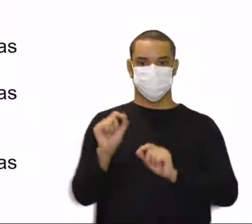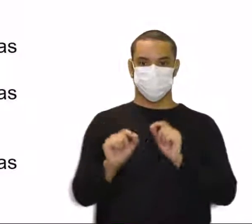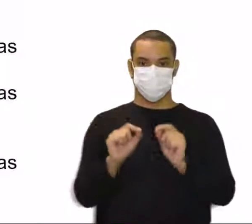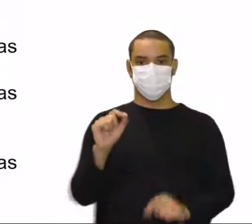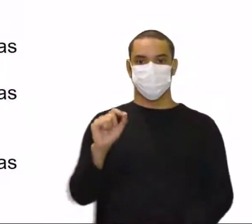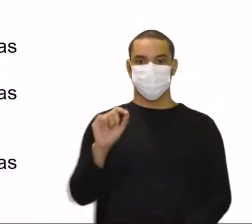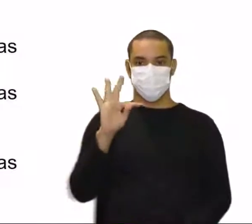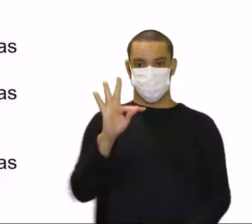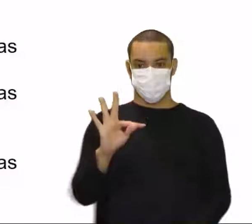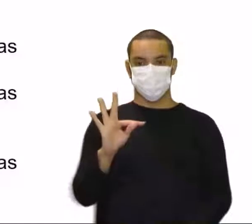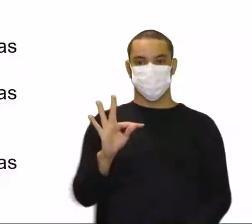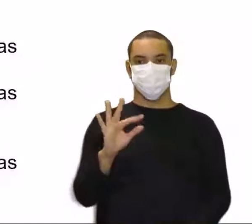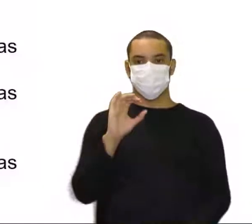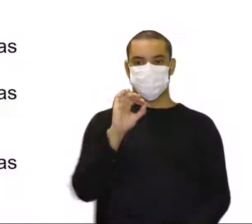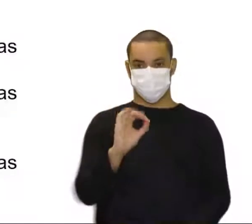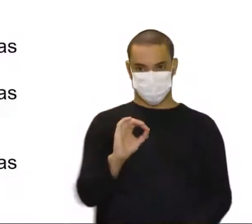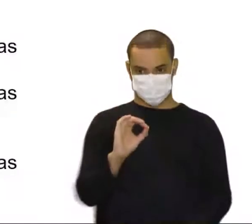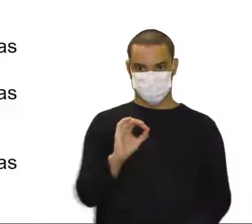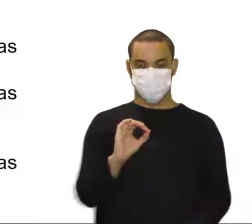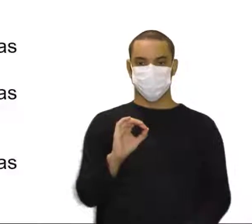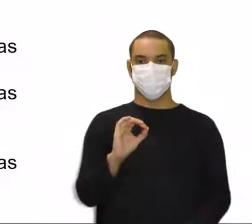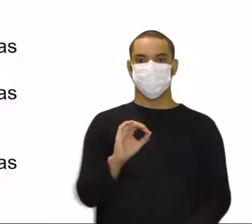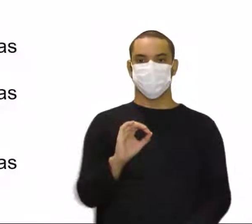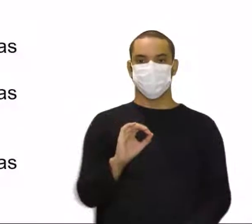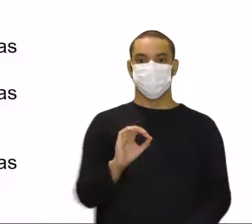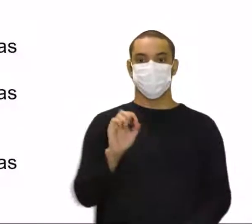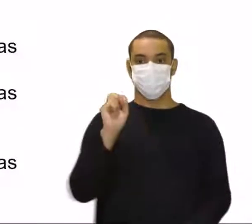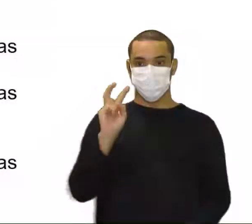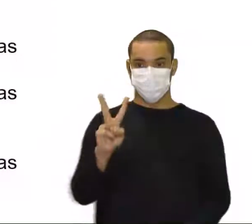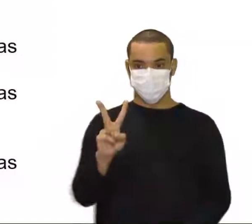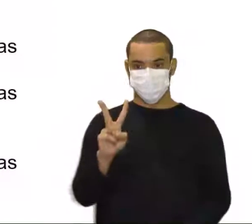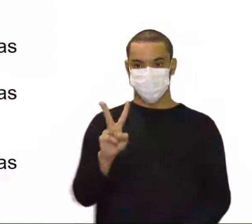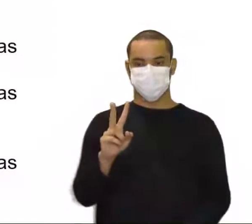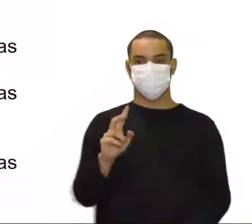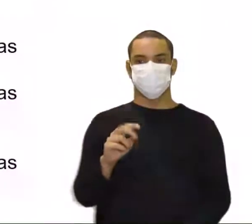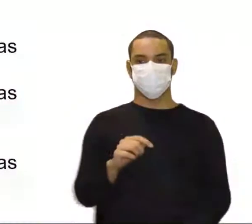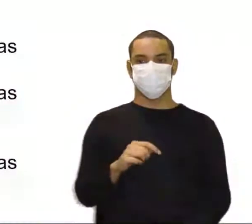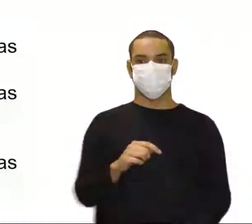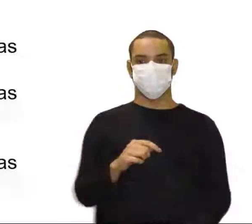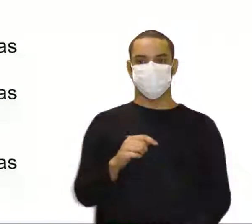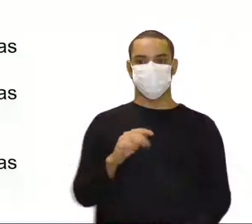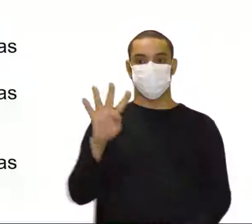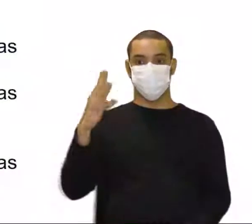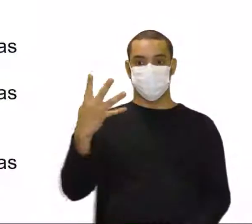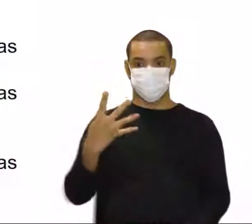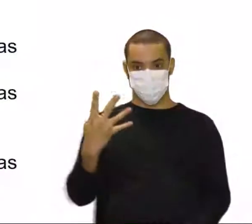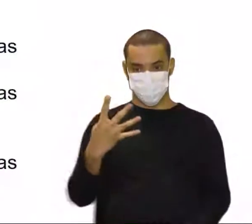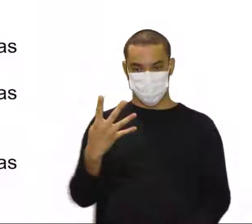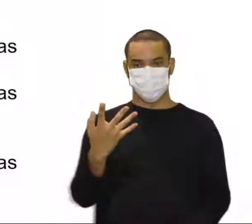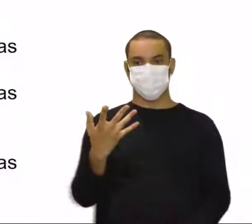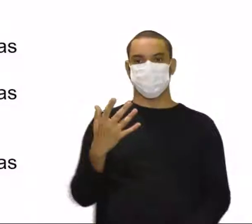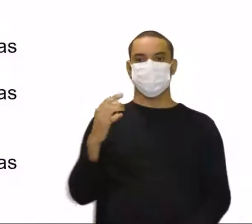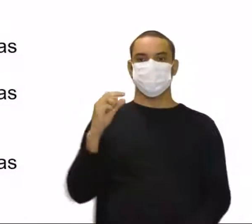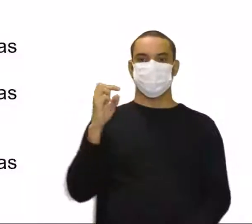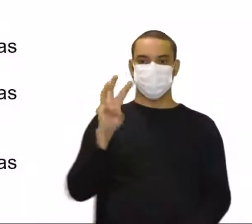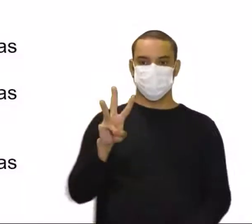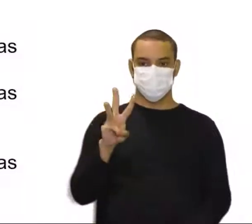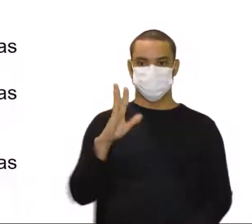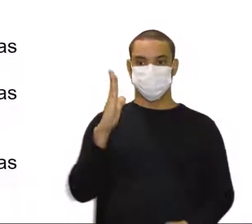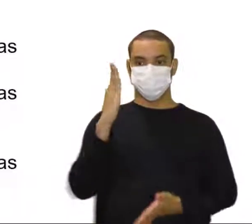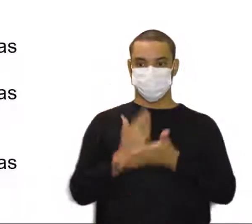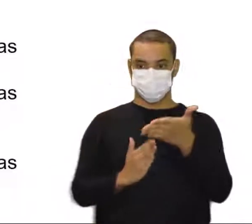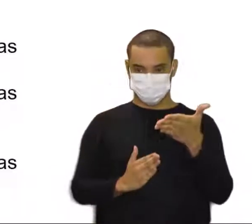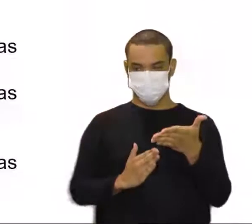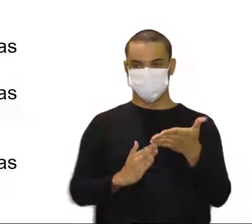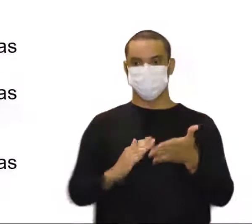t inicialmente 0. Aí aqui o 2 seria 1/4 do período, o 3 seria metade do